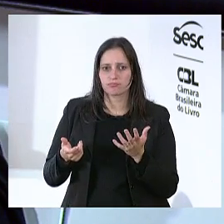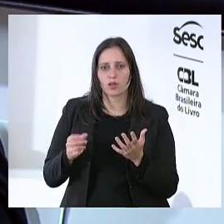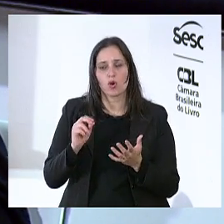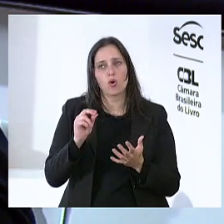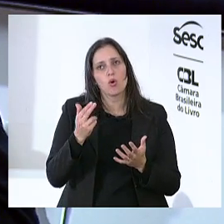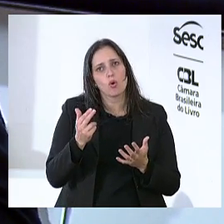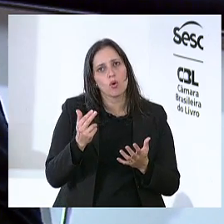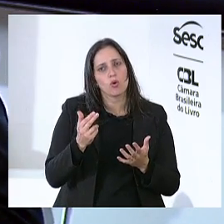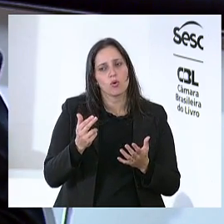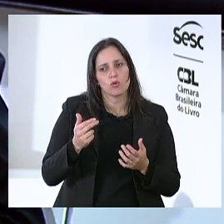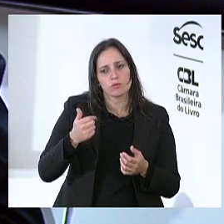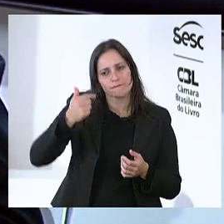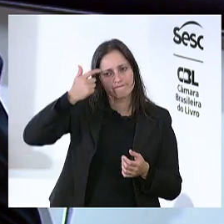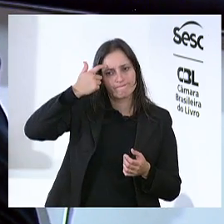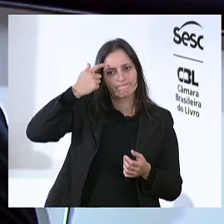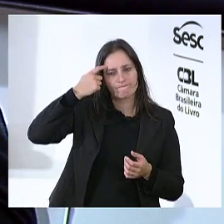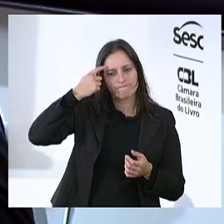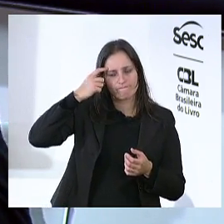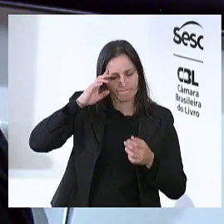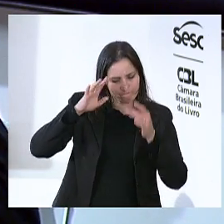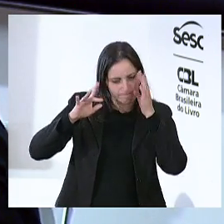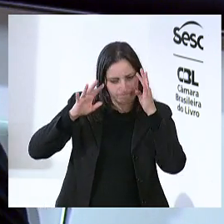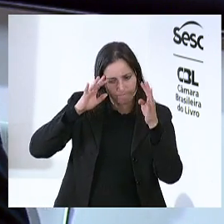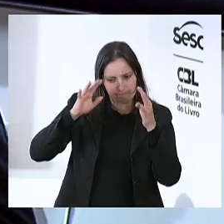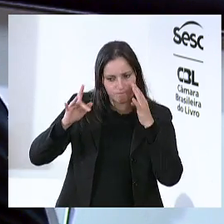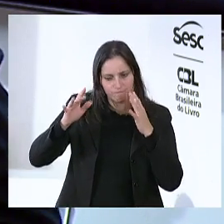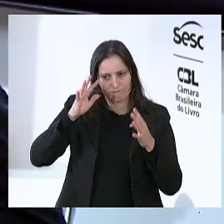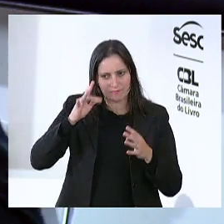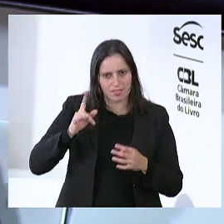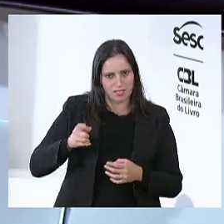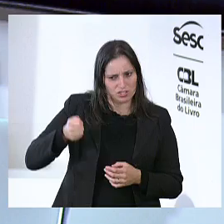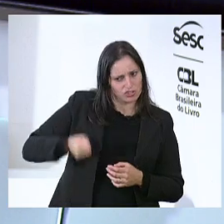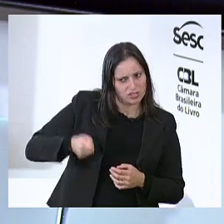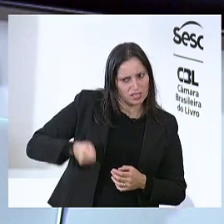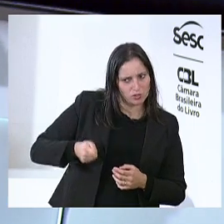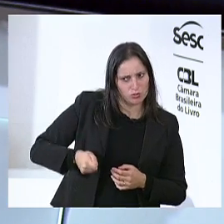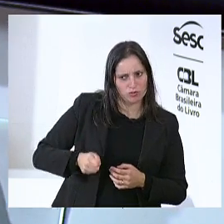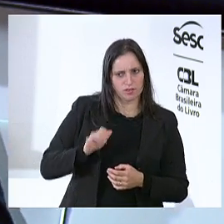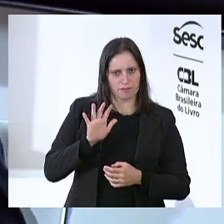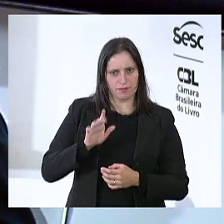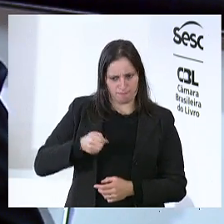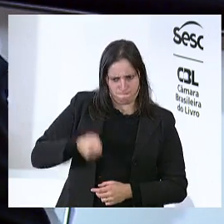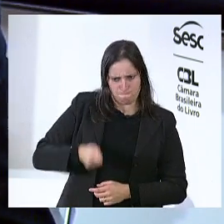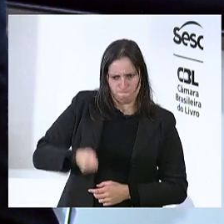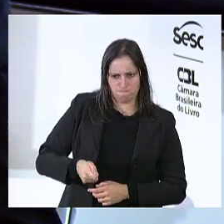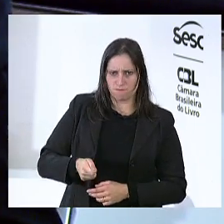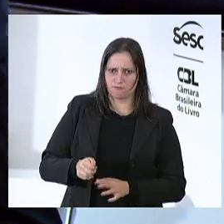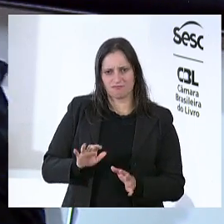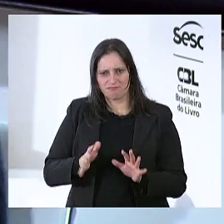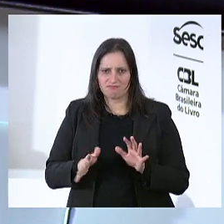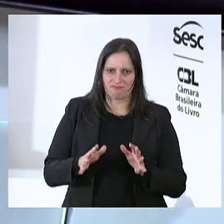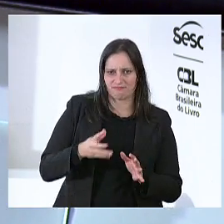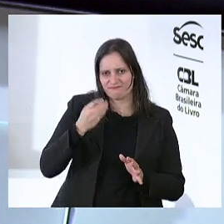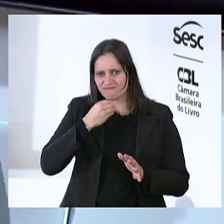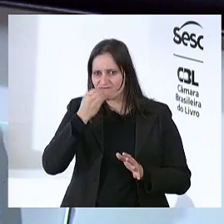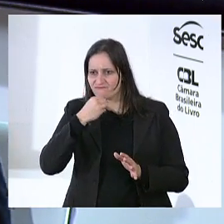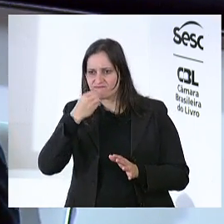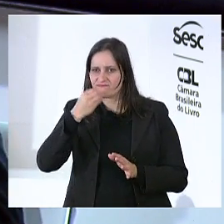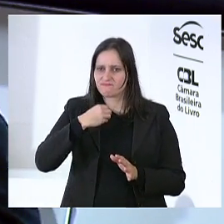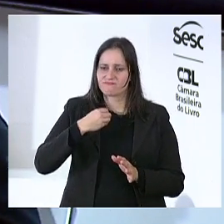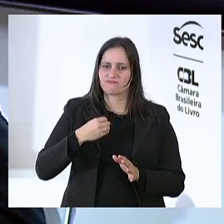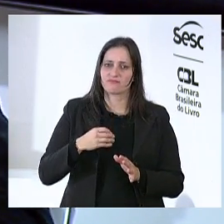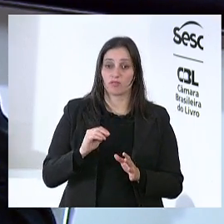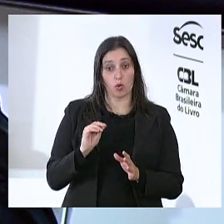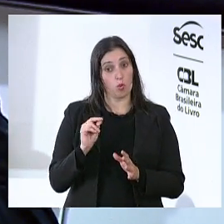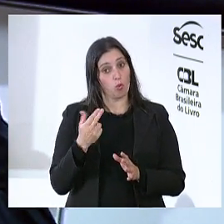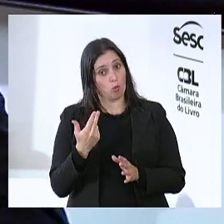será, na verdade, que era uma ditadura, mas não era tão ditadura assim? Ou será que, de fato,